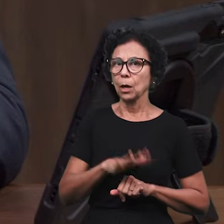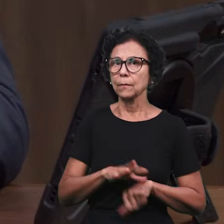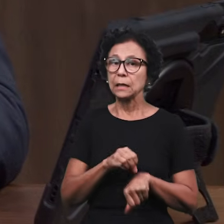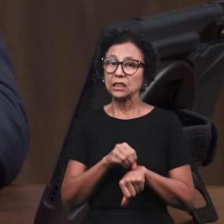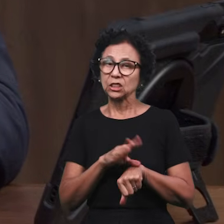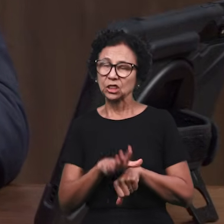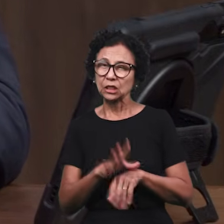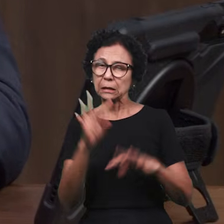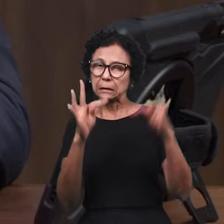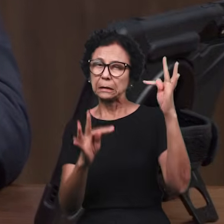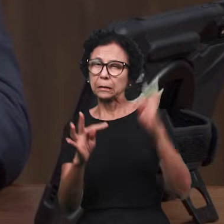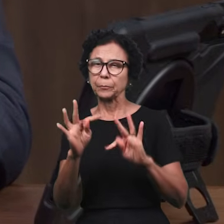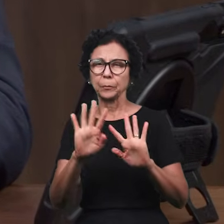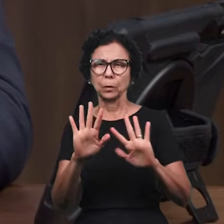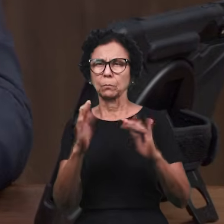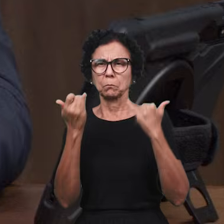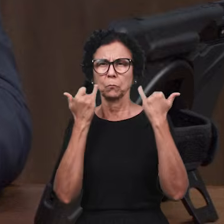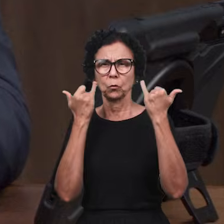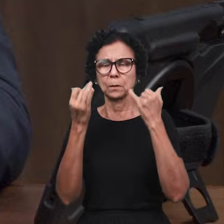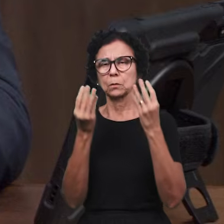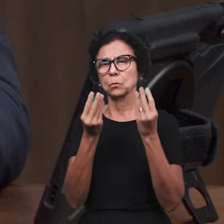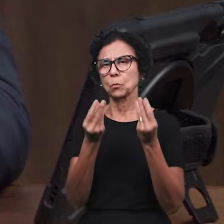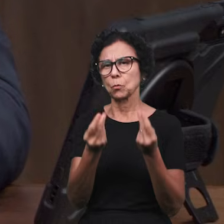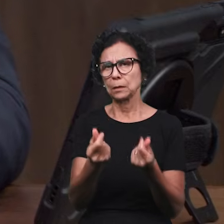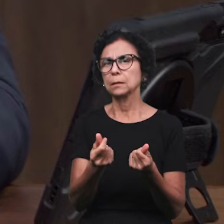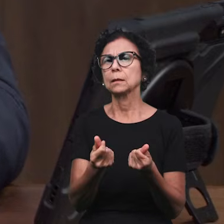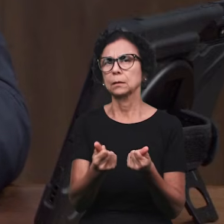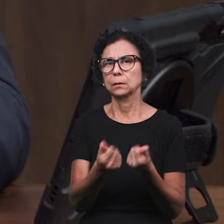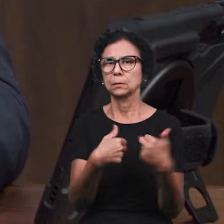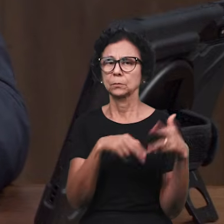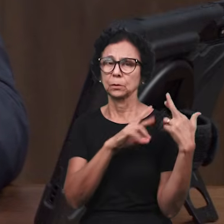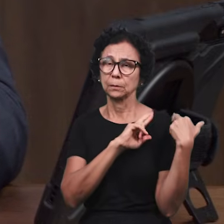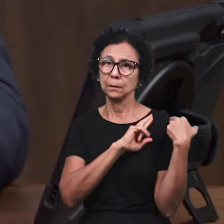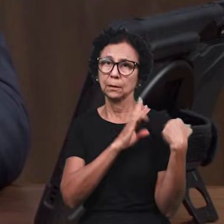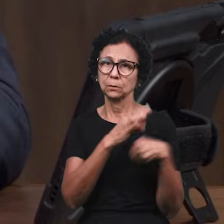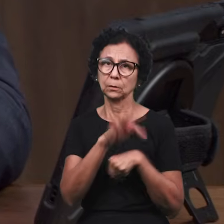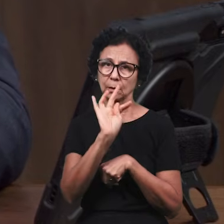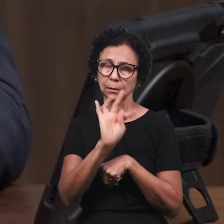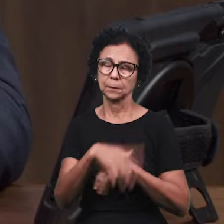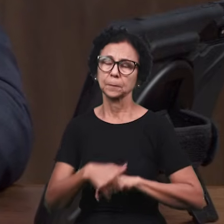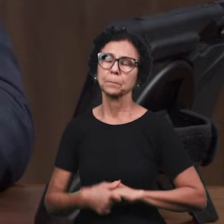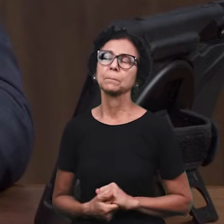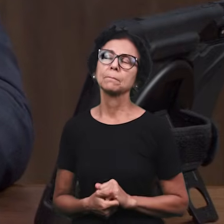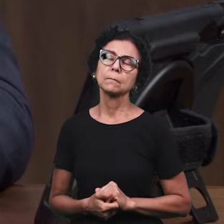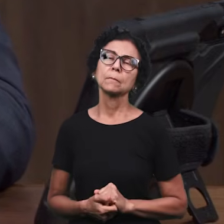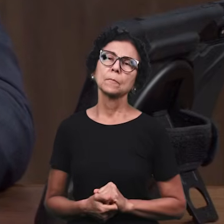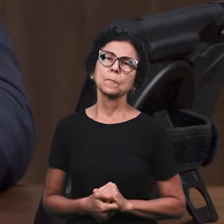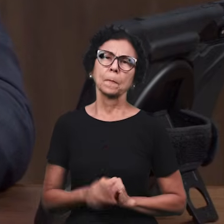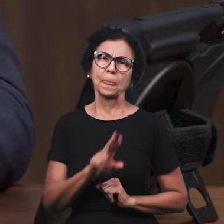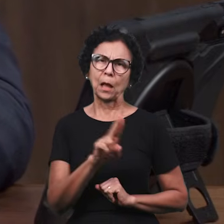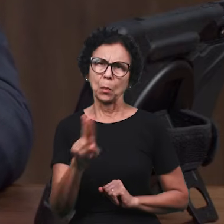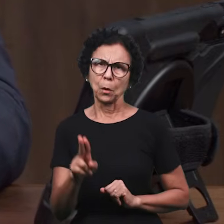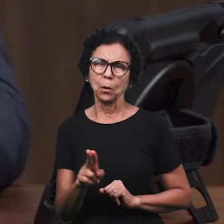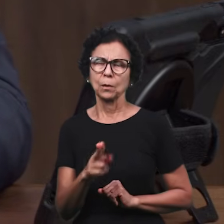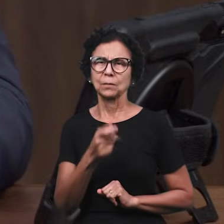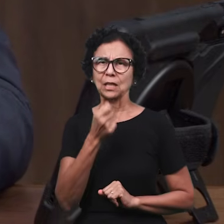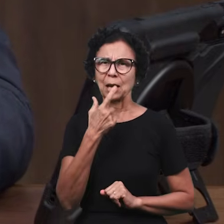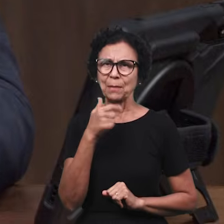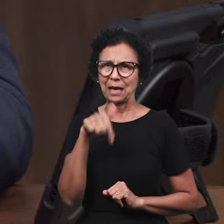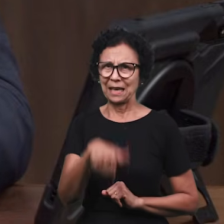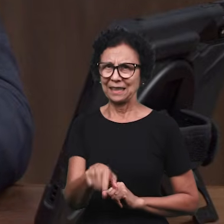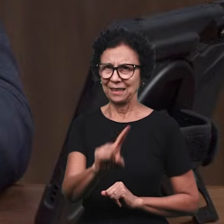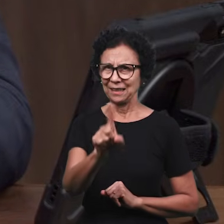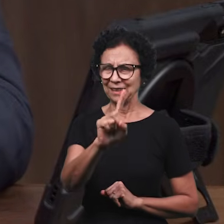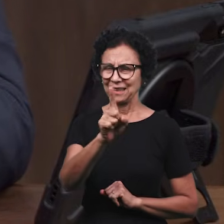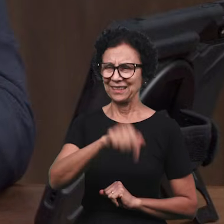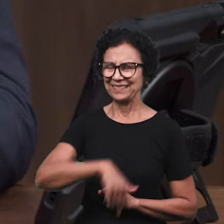aqui justamente para trazer informação de qualidade, relevância e responsabilidade técnica. Então, nome de medicamento você não vai ouvir nesse